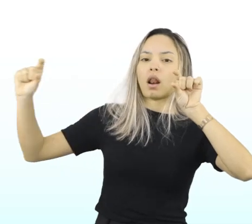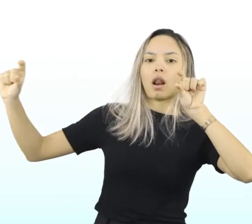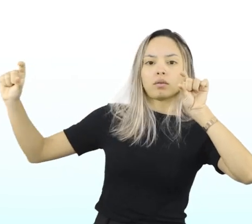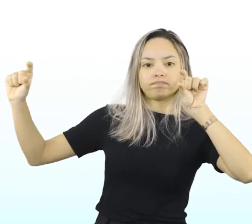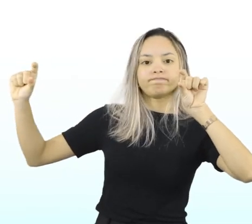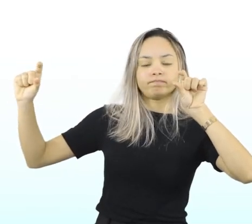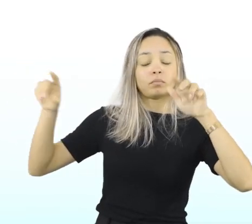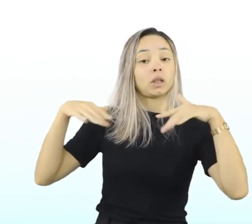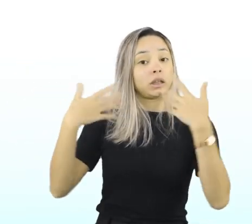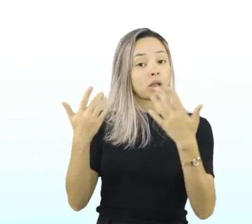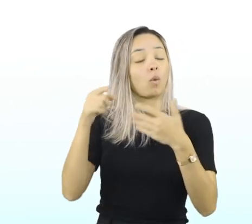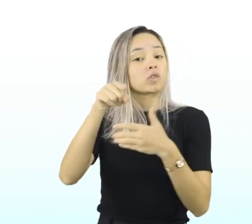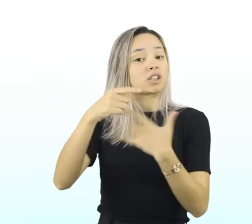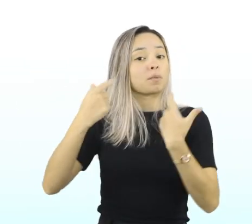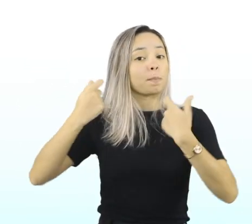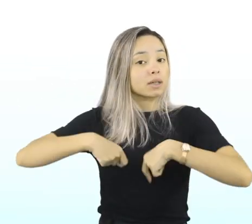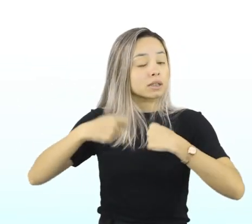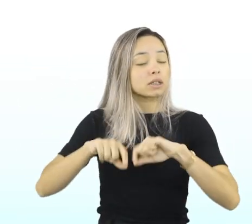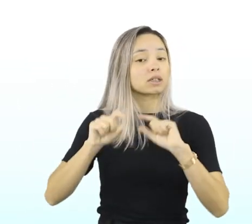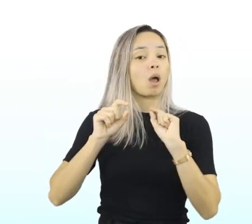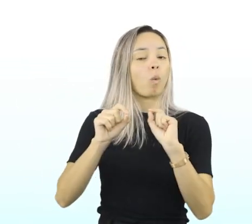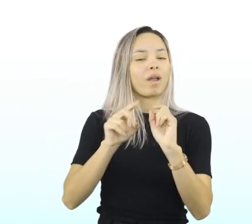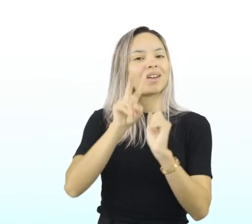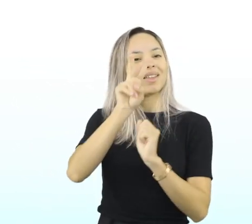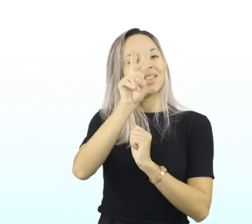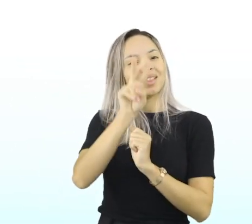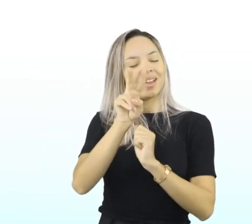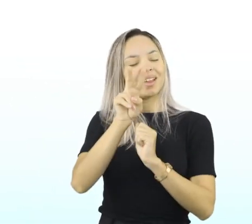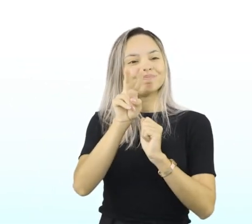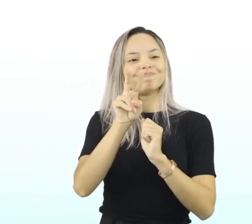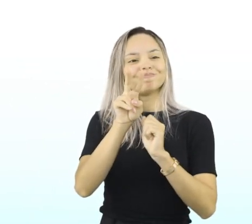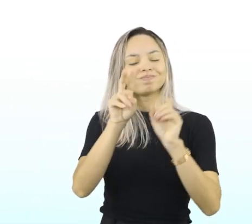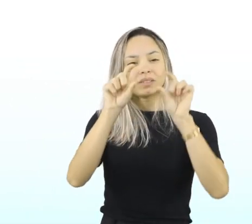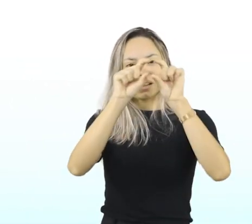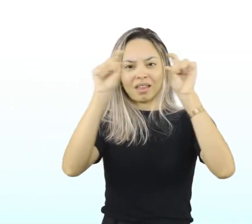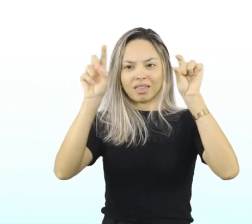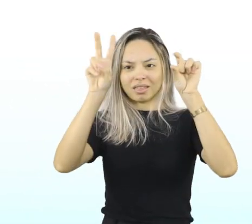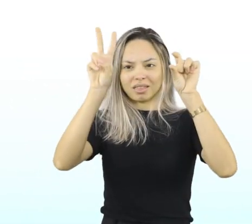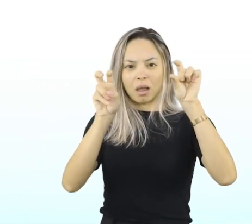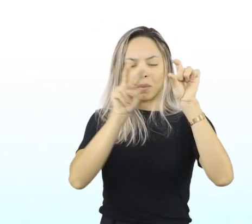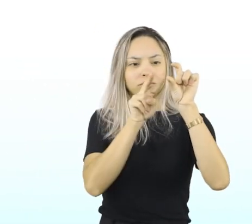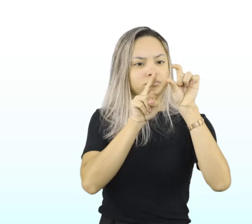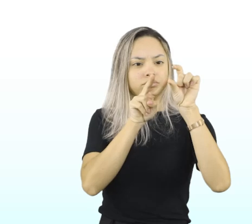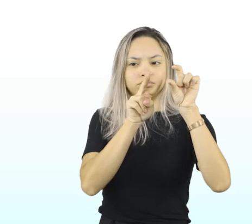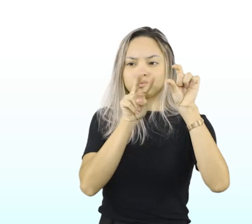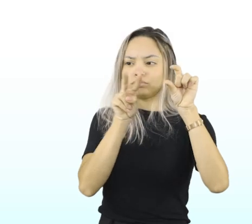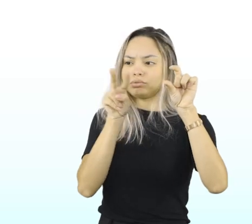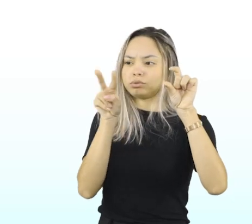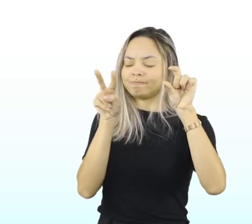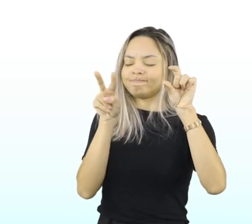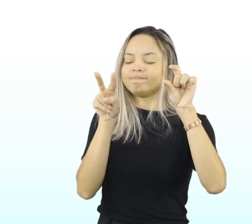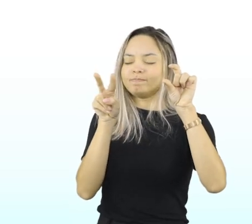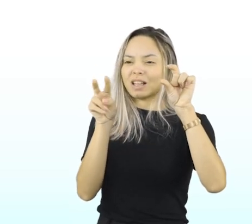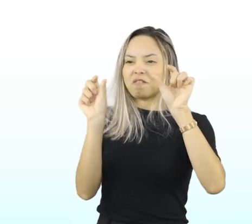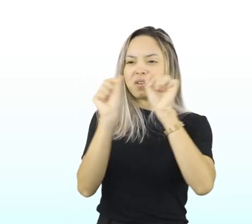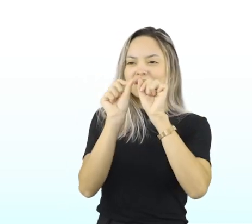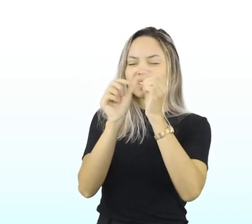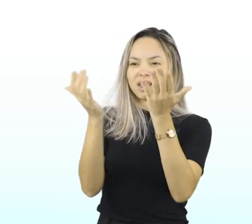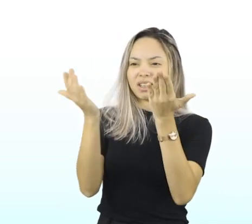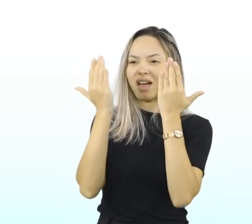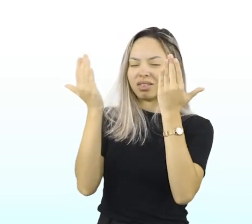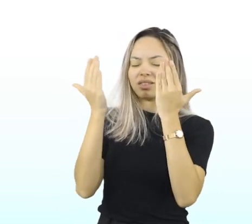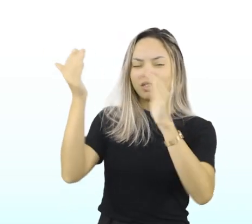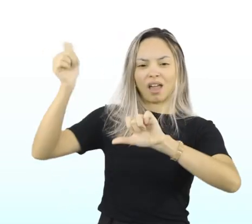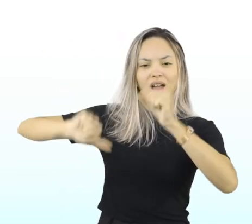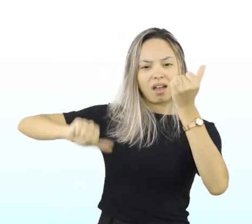longo. Então, mais do que nunca, você precisa ler, a primeira coisa, ler o tema, tá? Faz